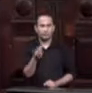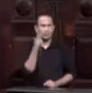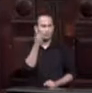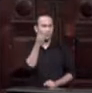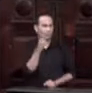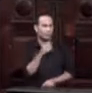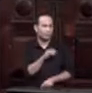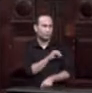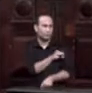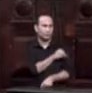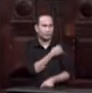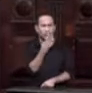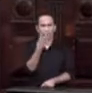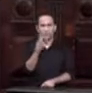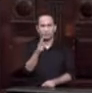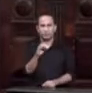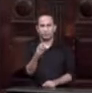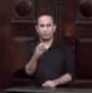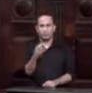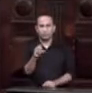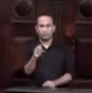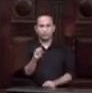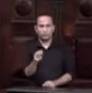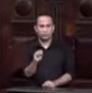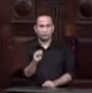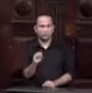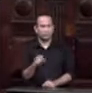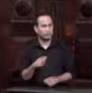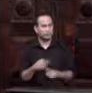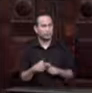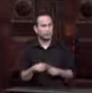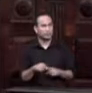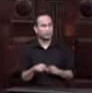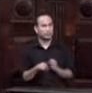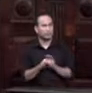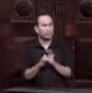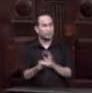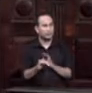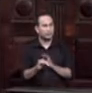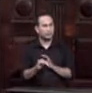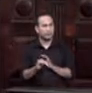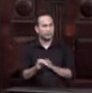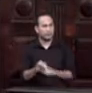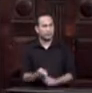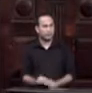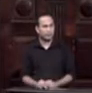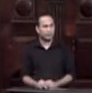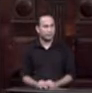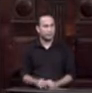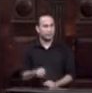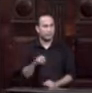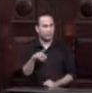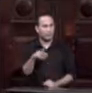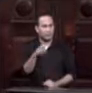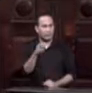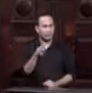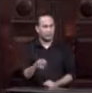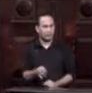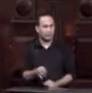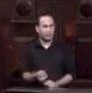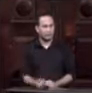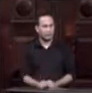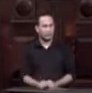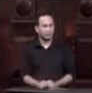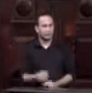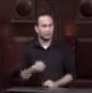4 bilhões 119 milhões, pela lei, ele é destinado especificamente a medidas